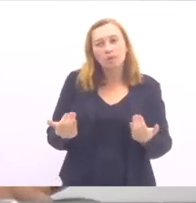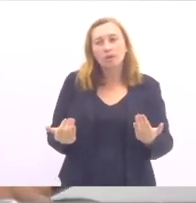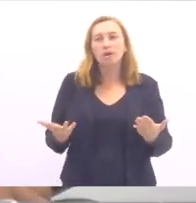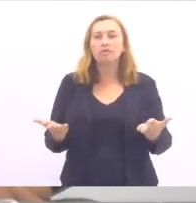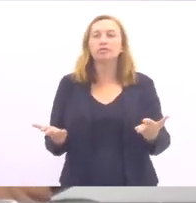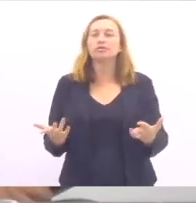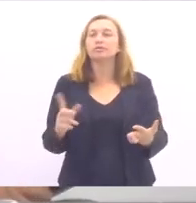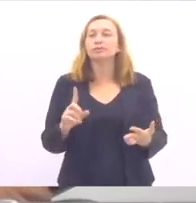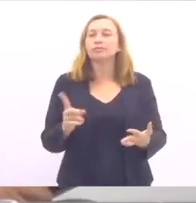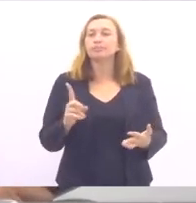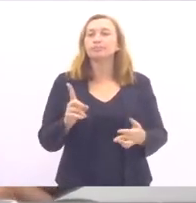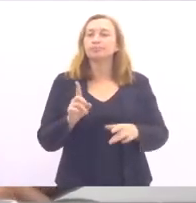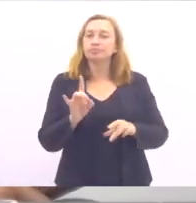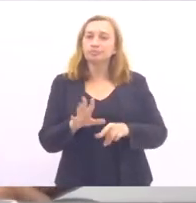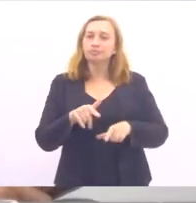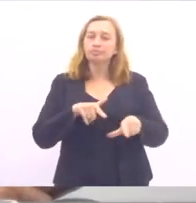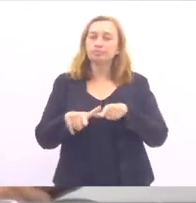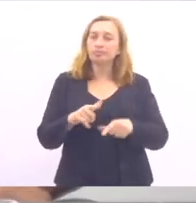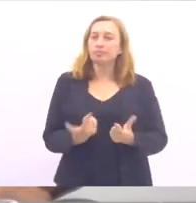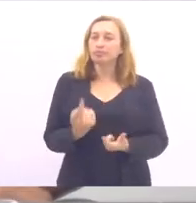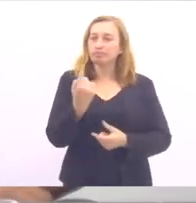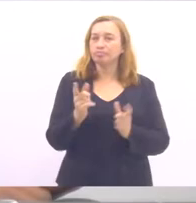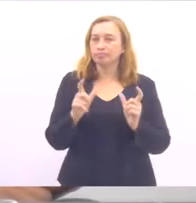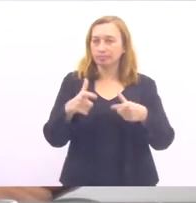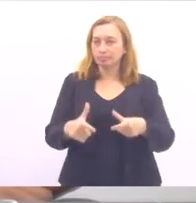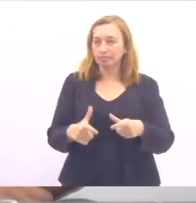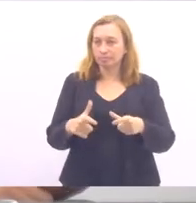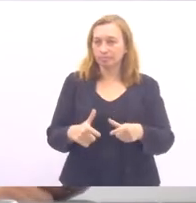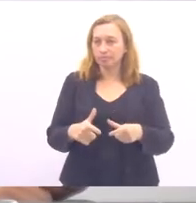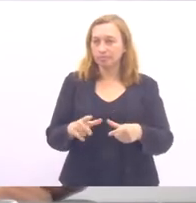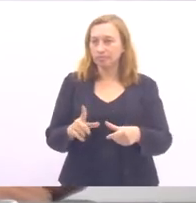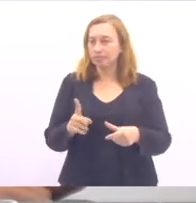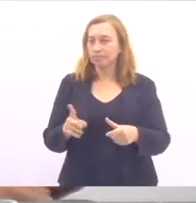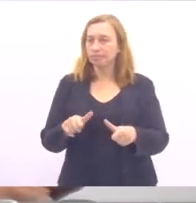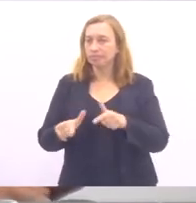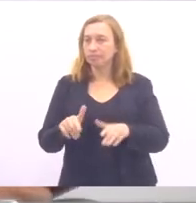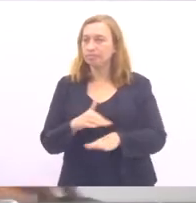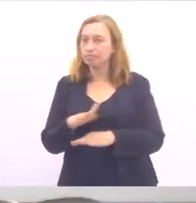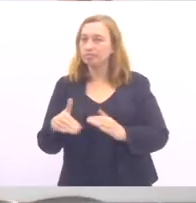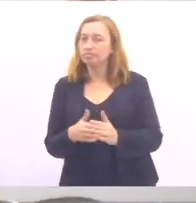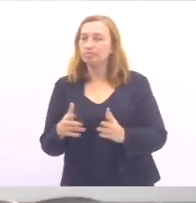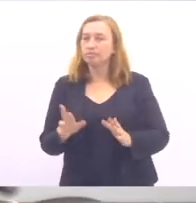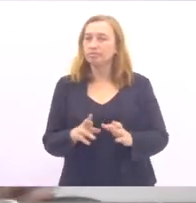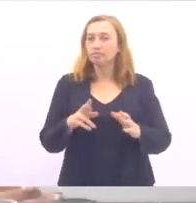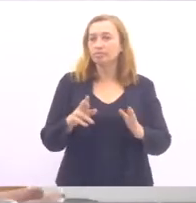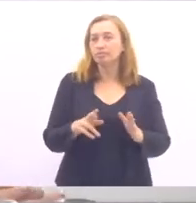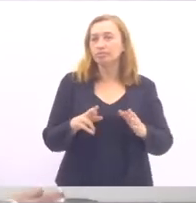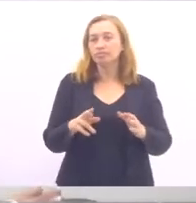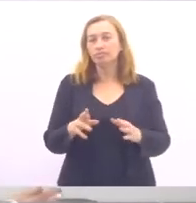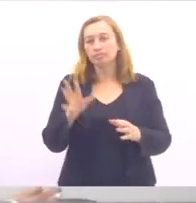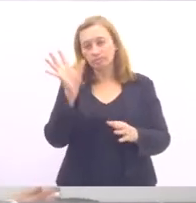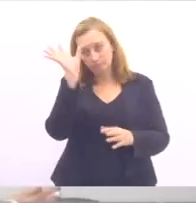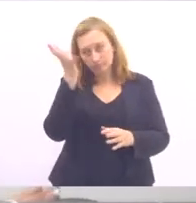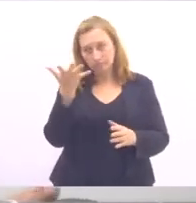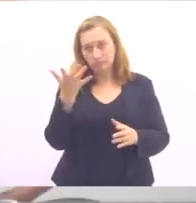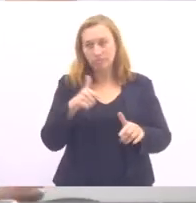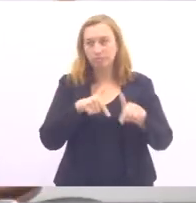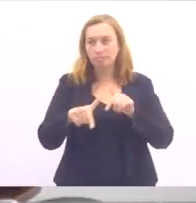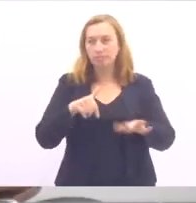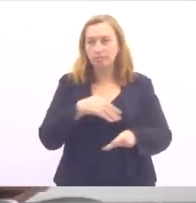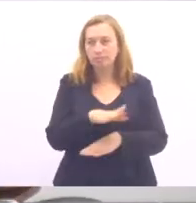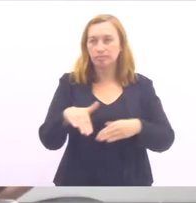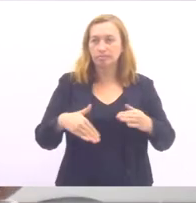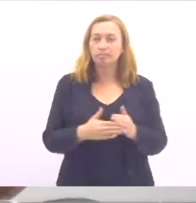acontecido, ele só trabalha uma vertente, ele não trabalha todas. Então, a gente resolveu fragmentar ele e trabalhar com todas